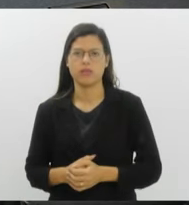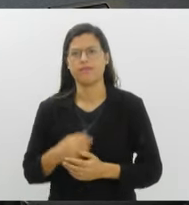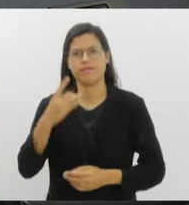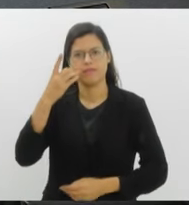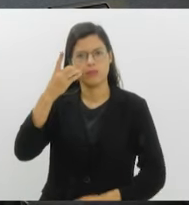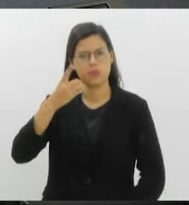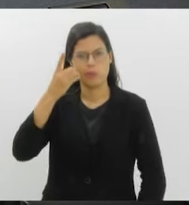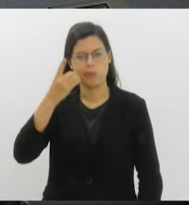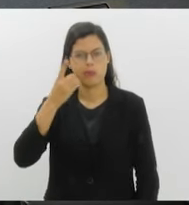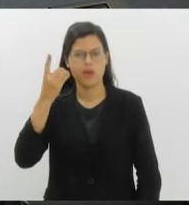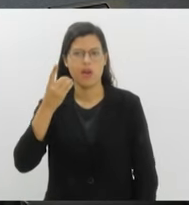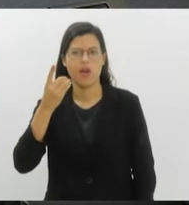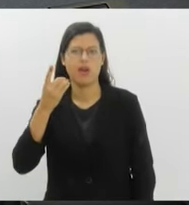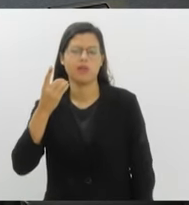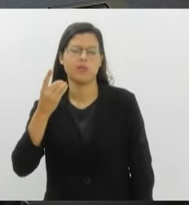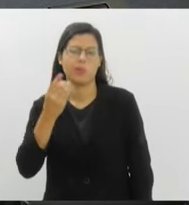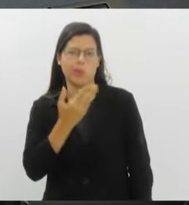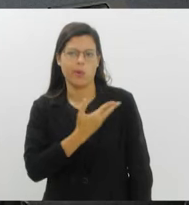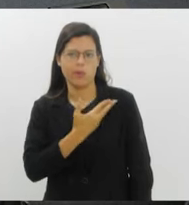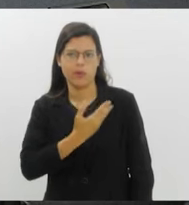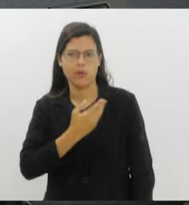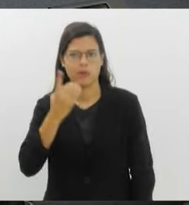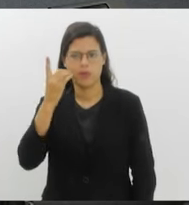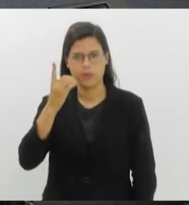deputados, meu irmão, o deputado Felipe Poubel,